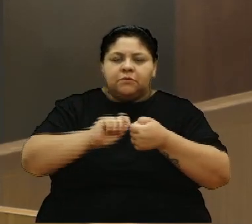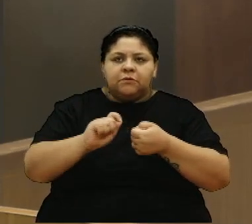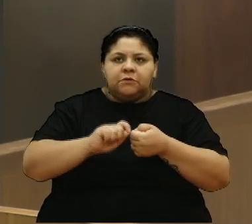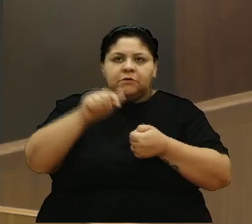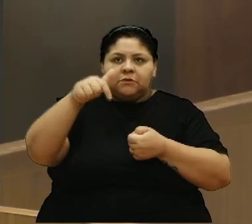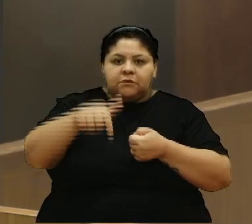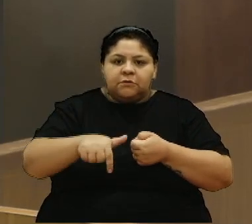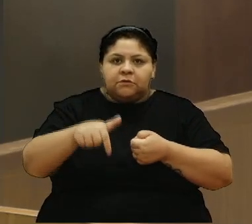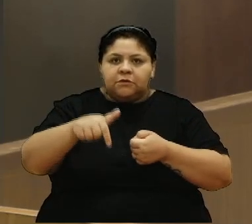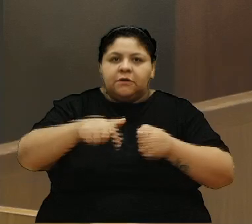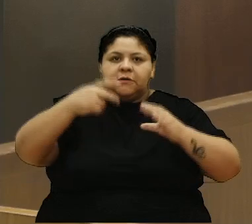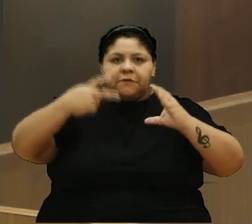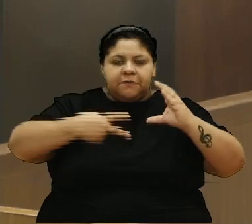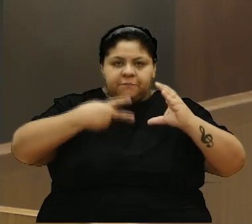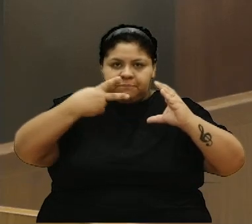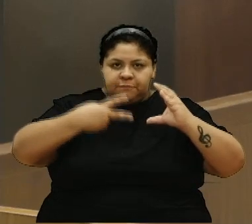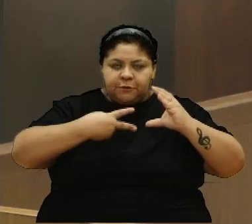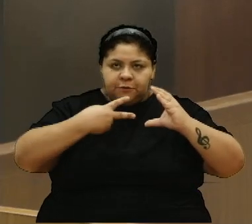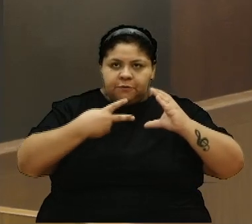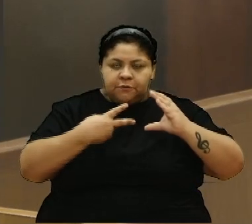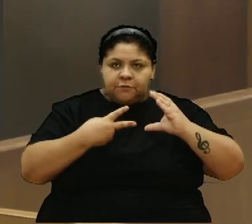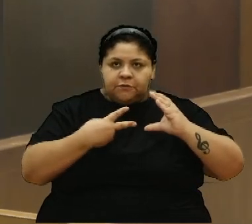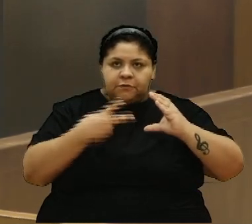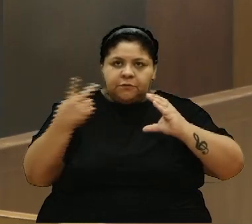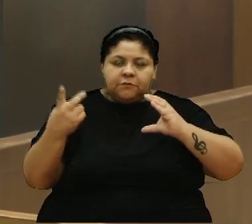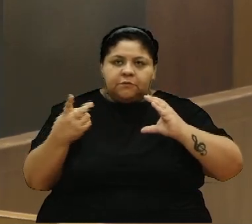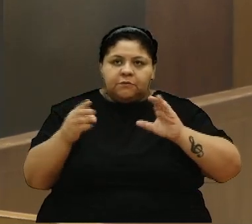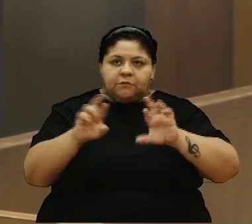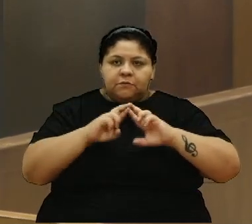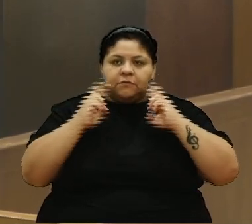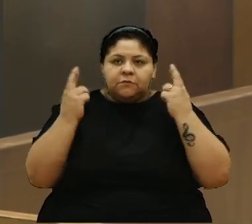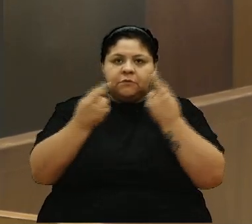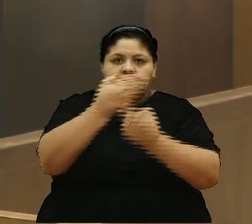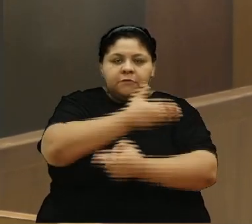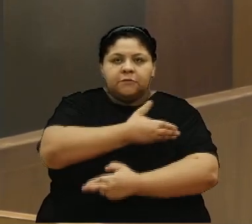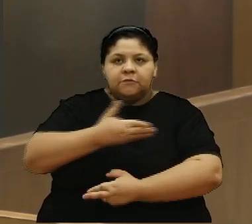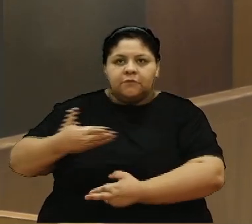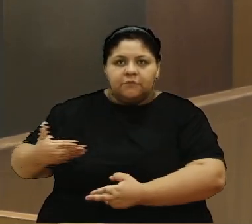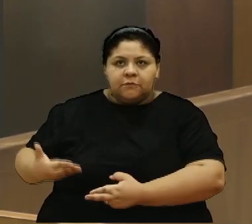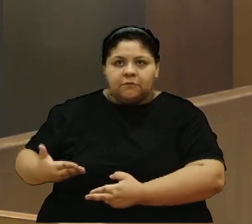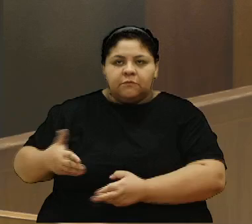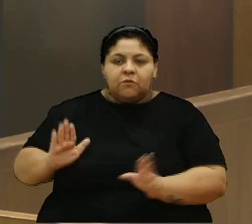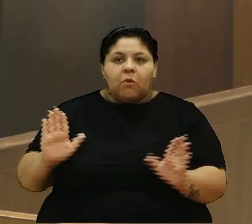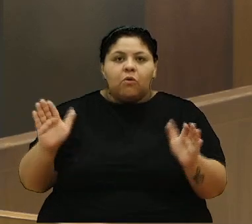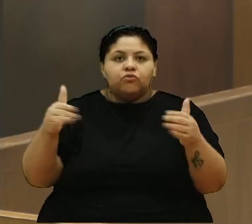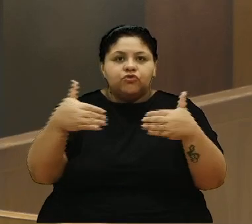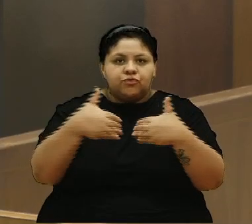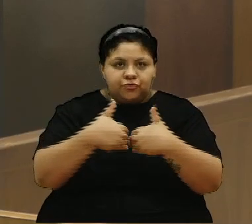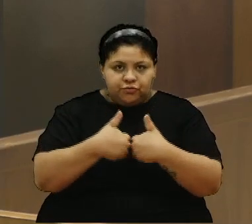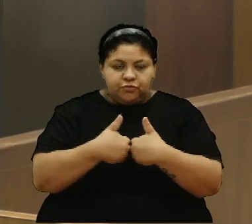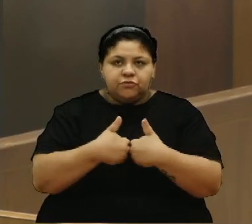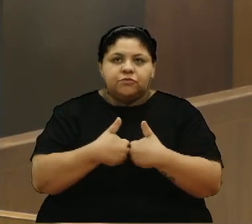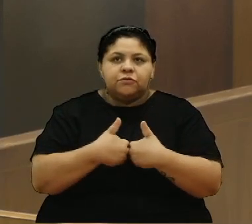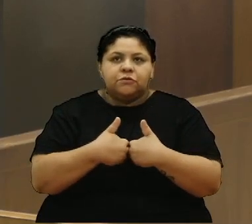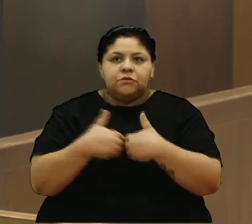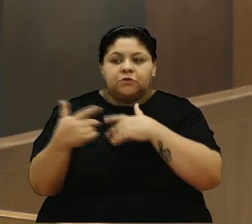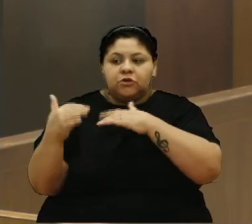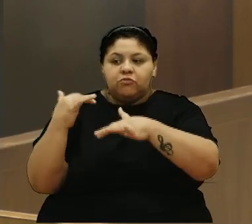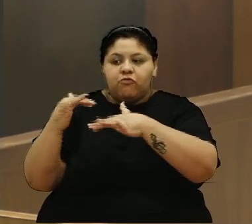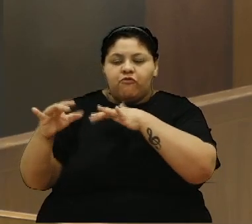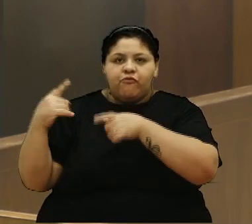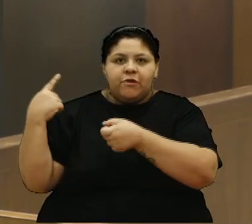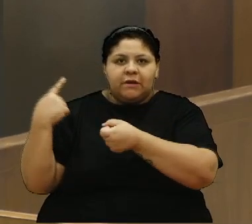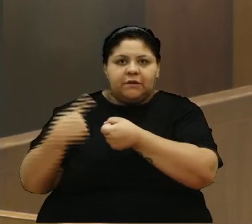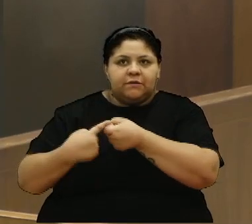no plenário da Câmara de Vereadores, que é a audiência pública sobre o autismo, que envolverá toda a cidade de Caxias